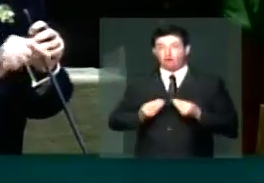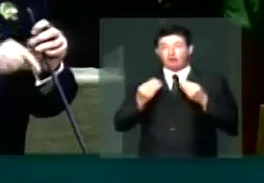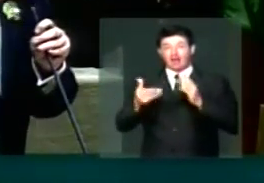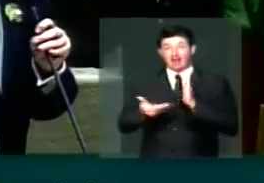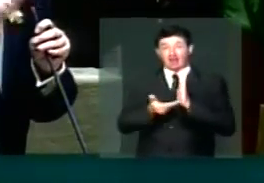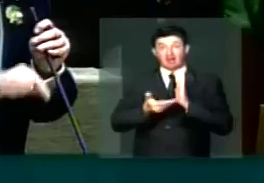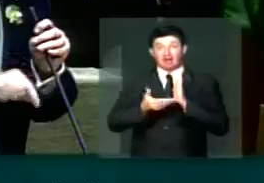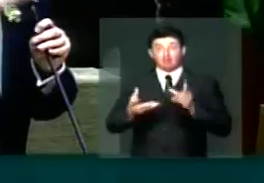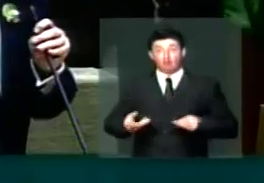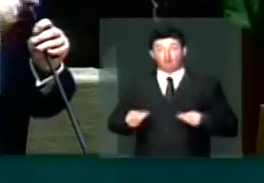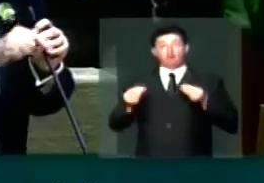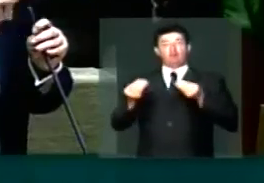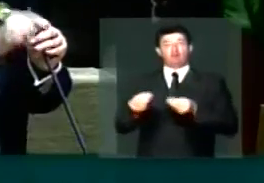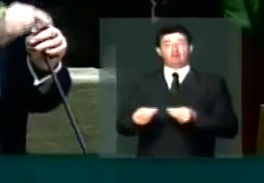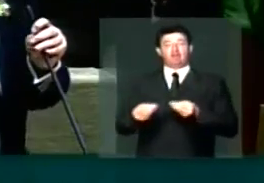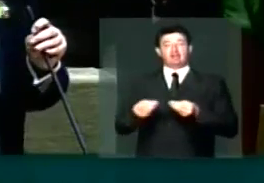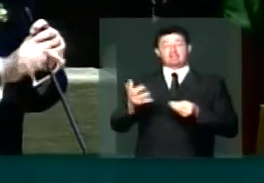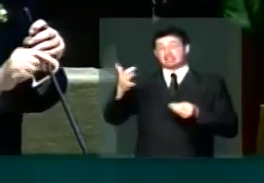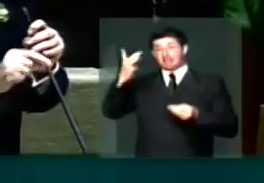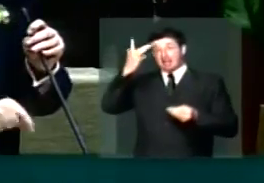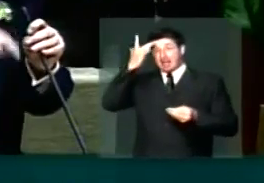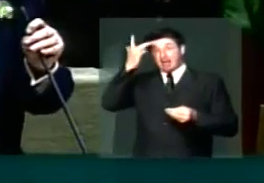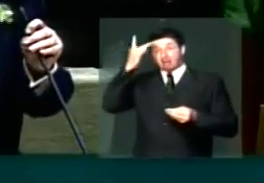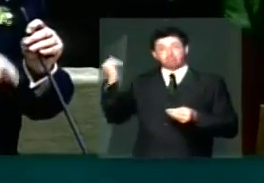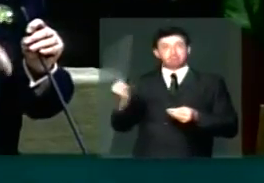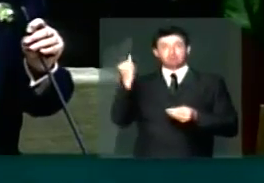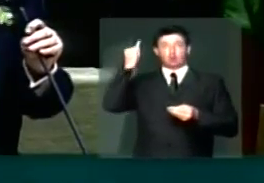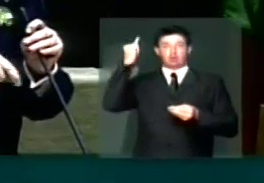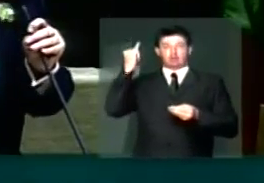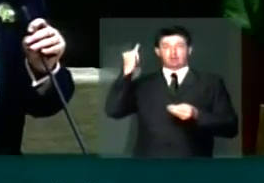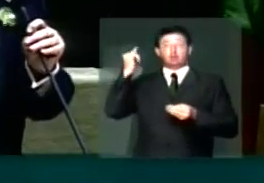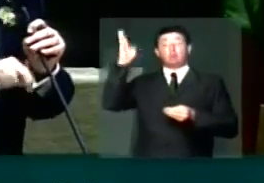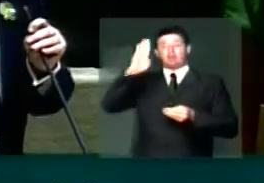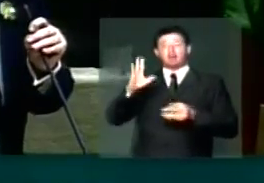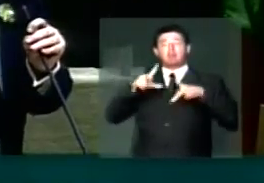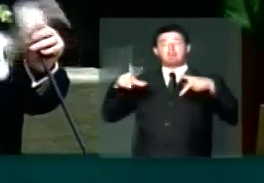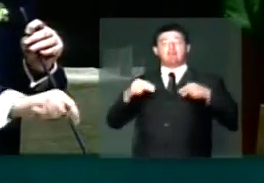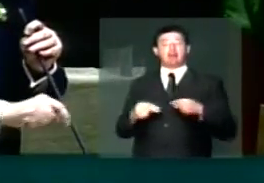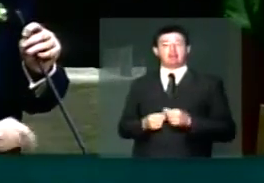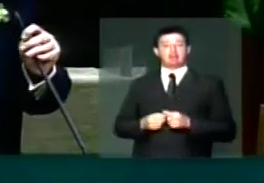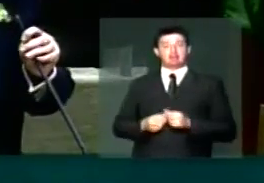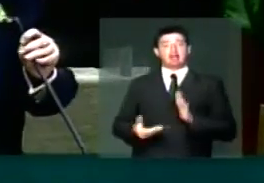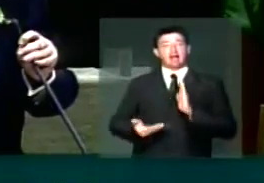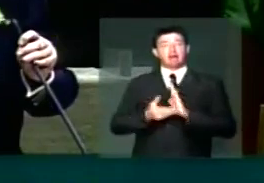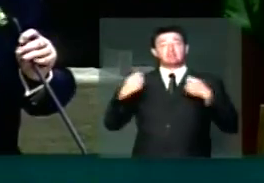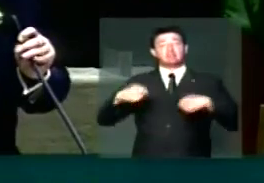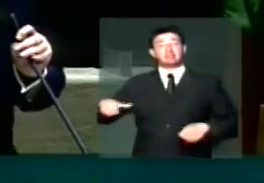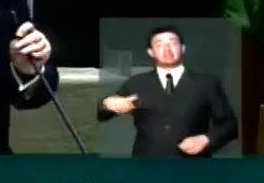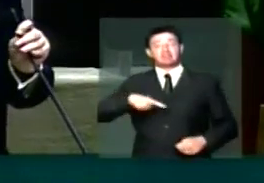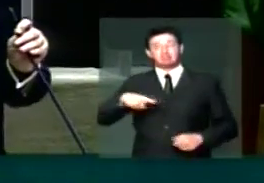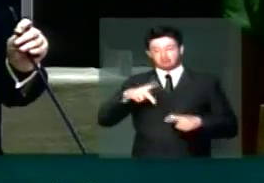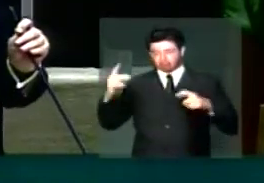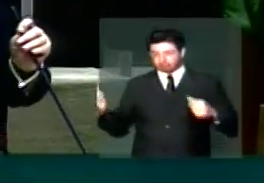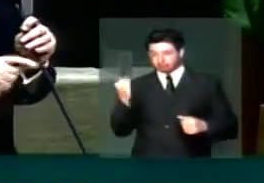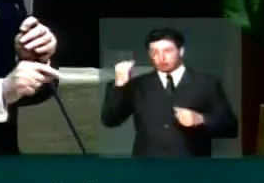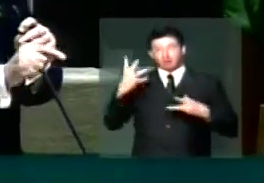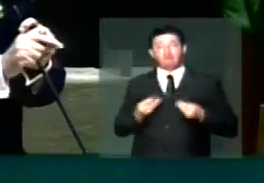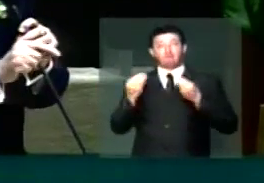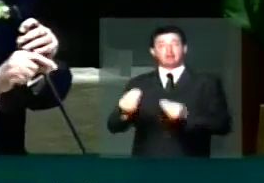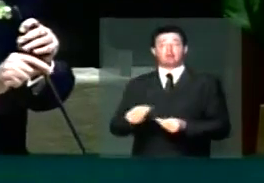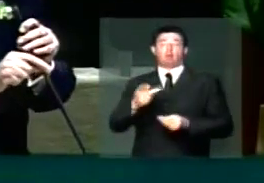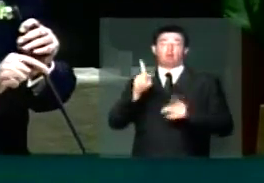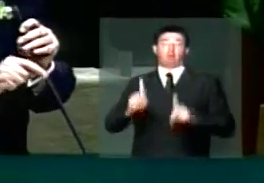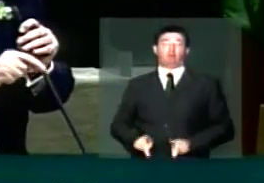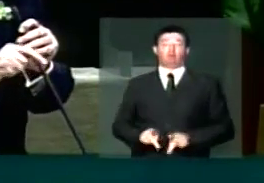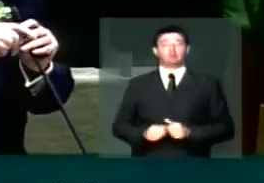à Câmara a dimensão que ela deveria ter e que o Brasil merece que a Câmara tenha. E